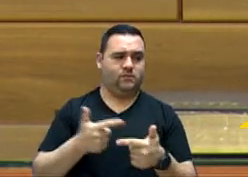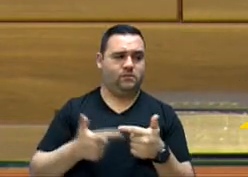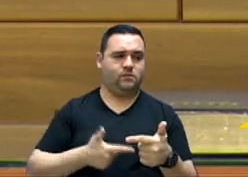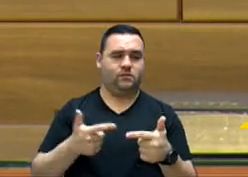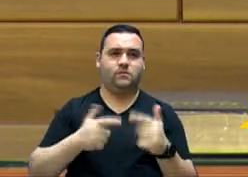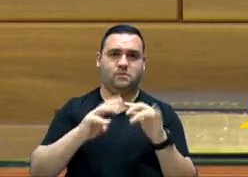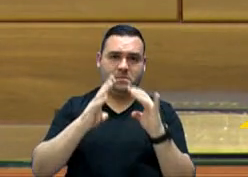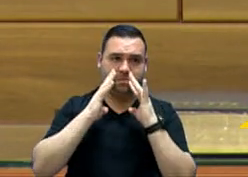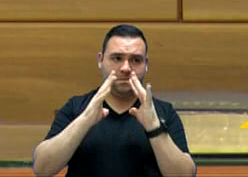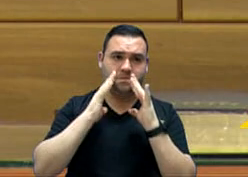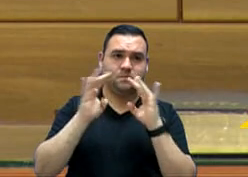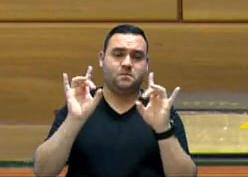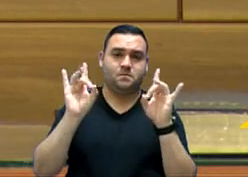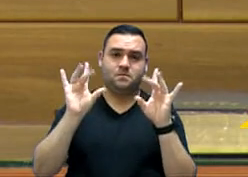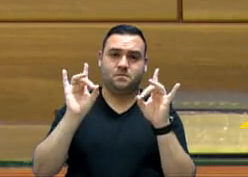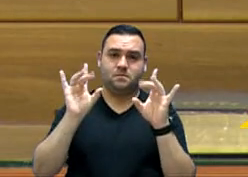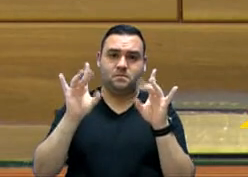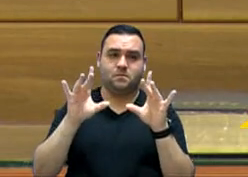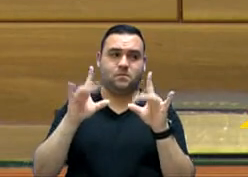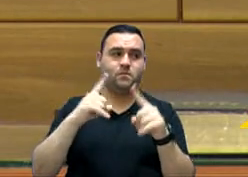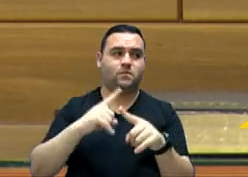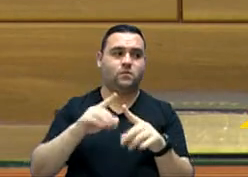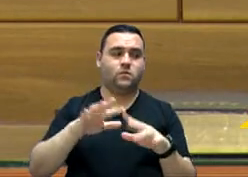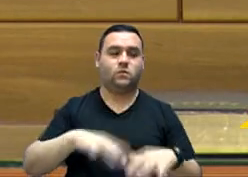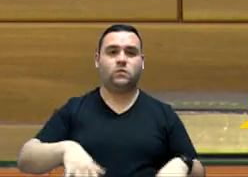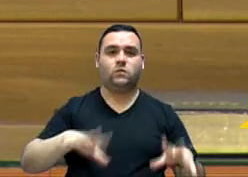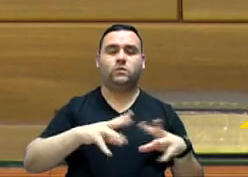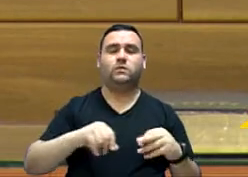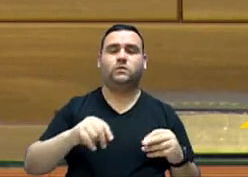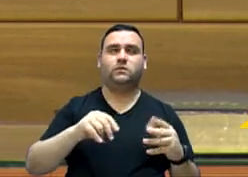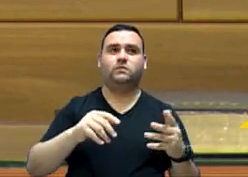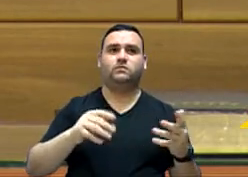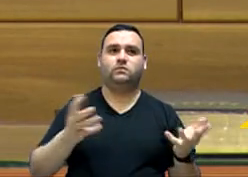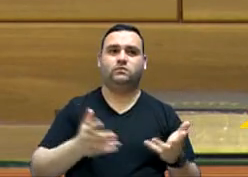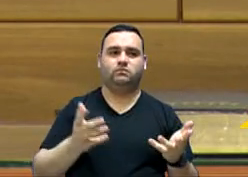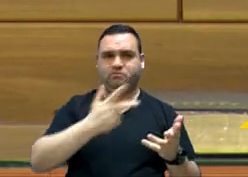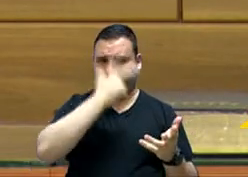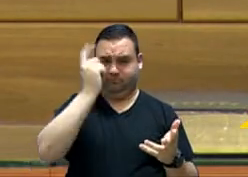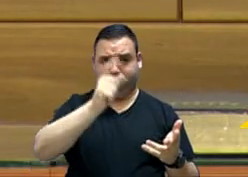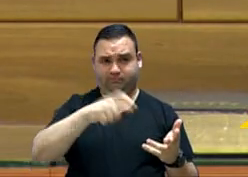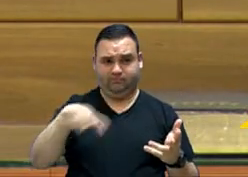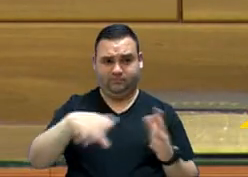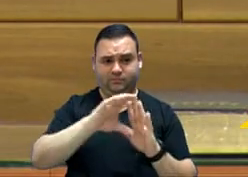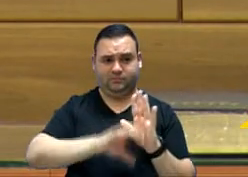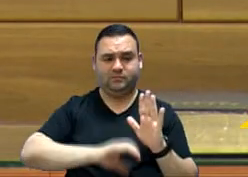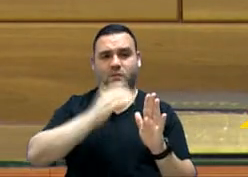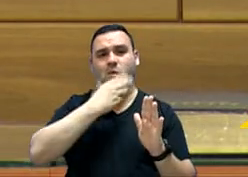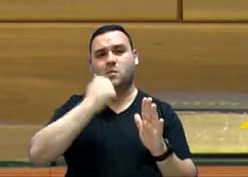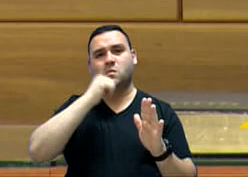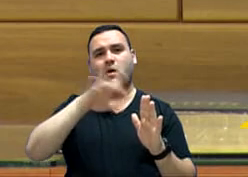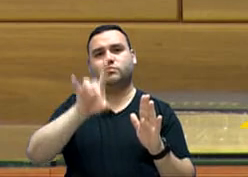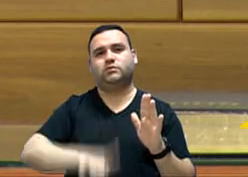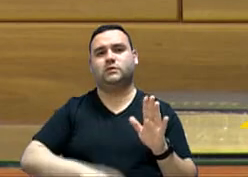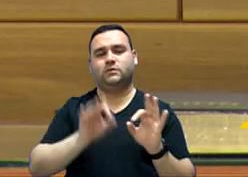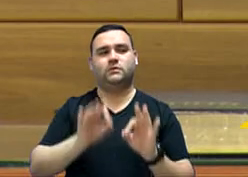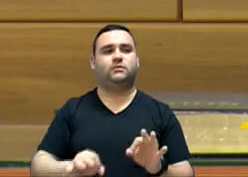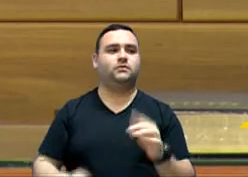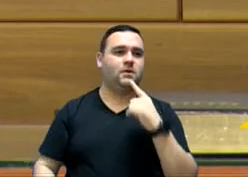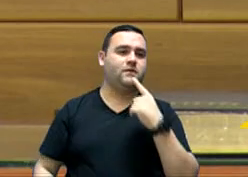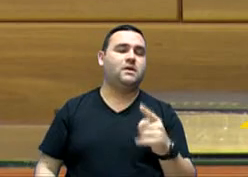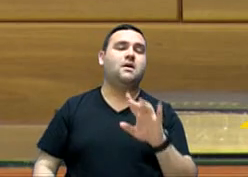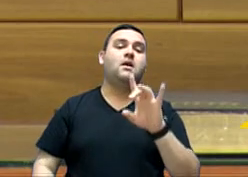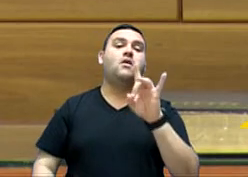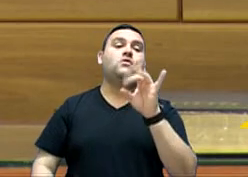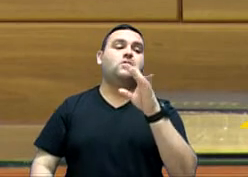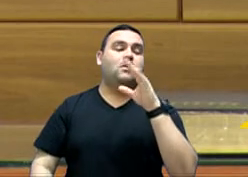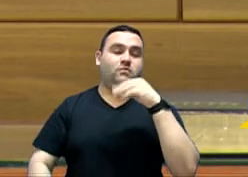dessa atenção especial para com esses indivíduos, cidadãos e cidadãs de direito. Queria falar, vereador? É